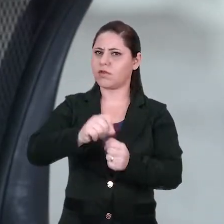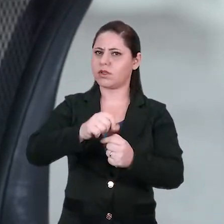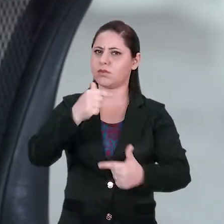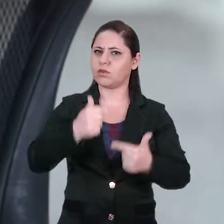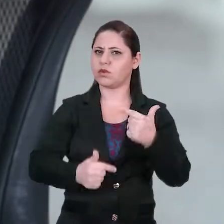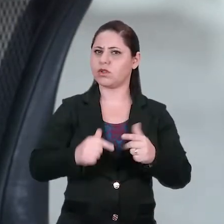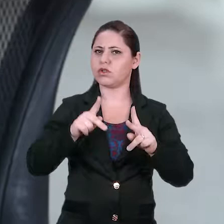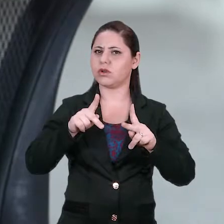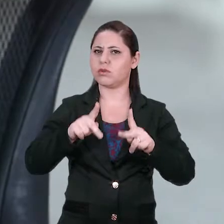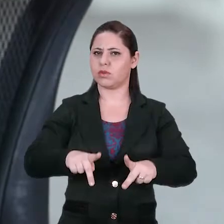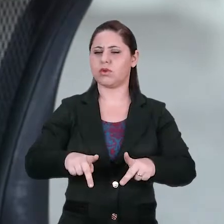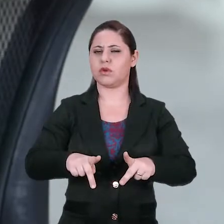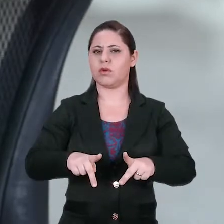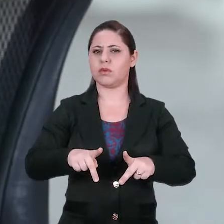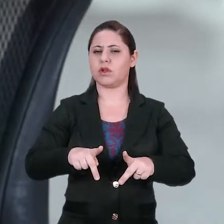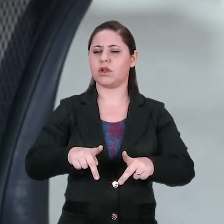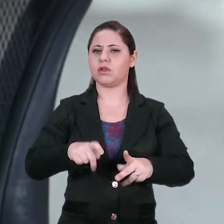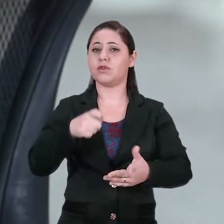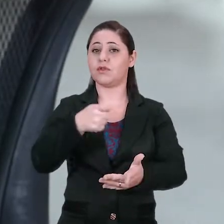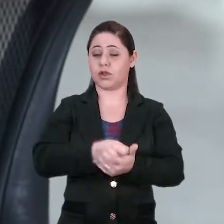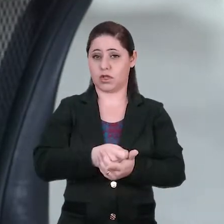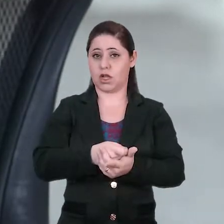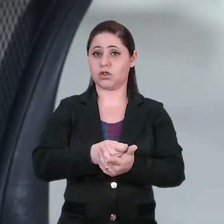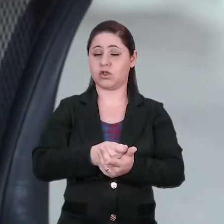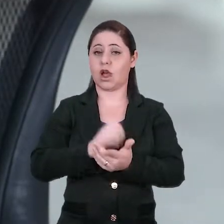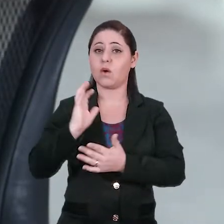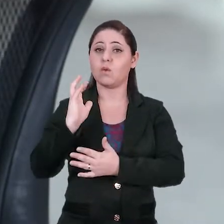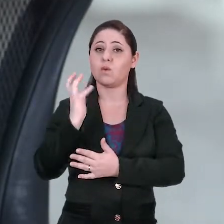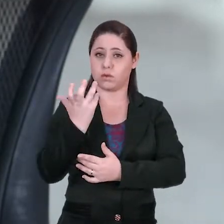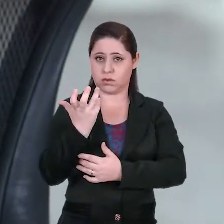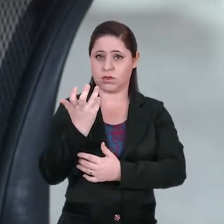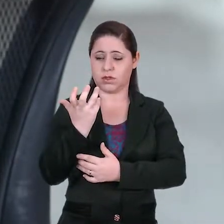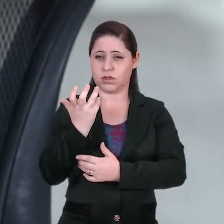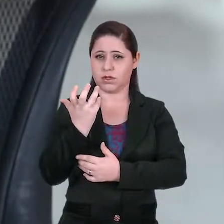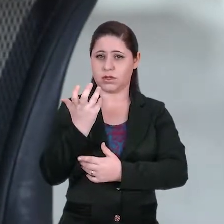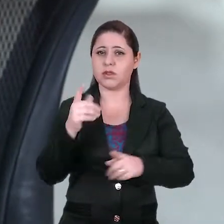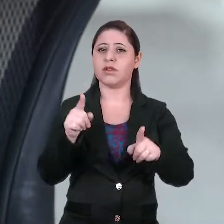políticas públicas fossem executadas e fossem